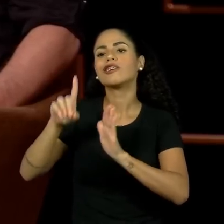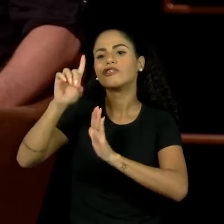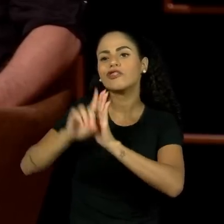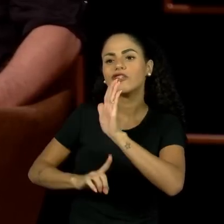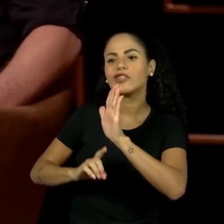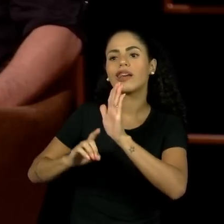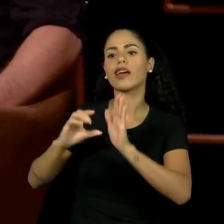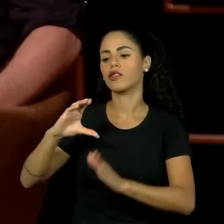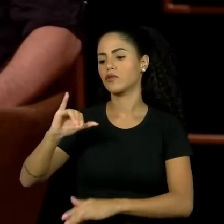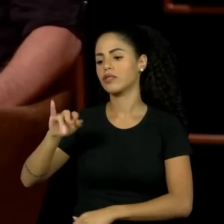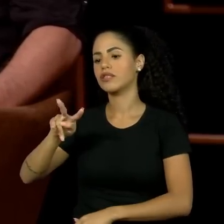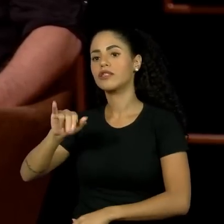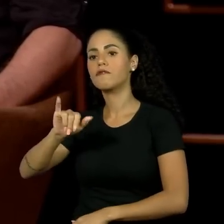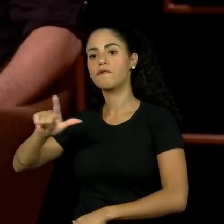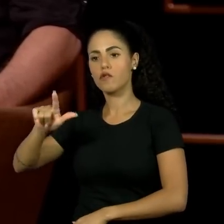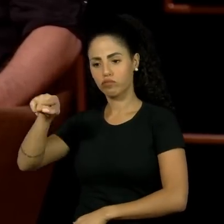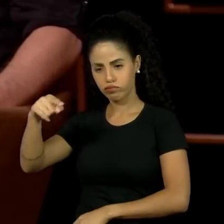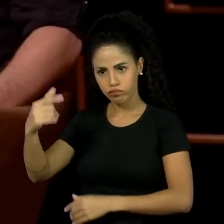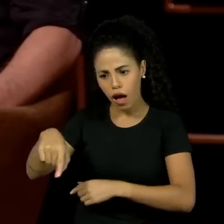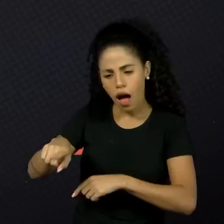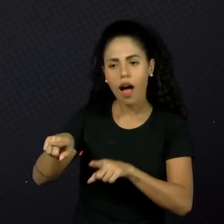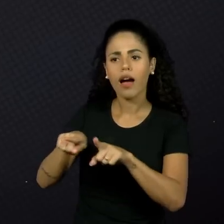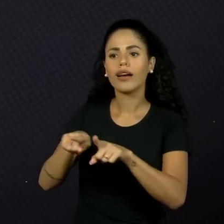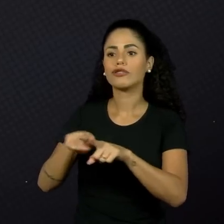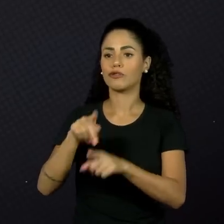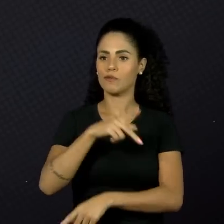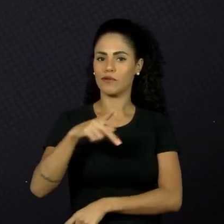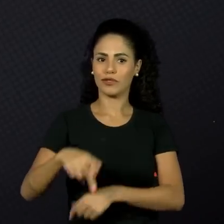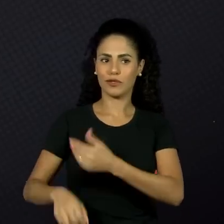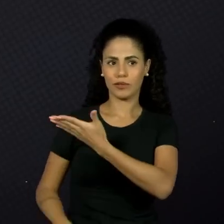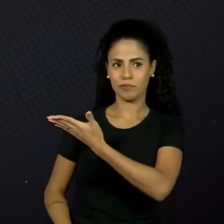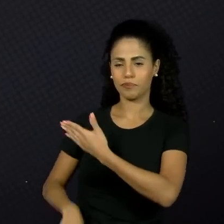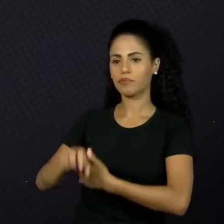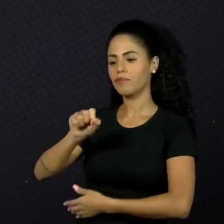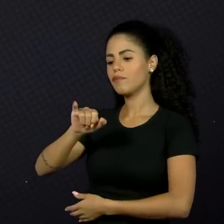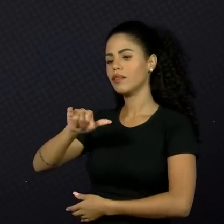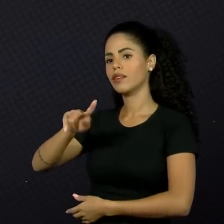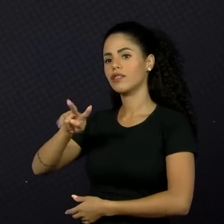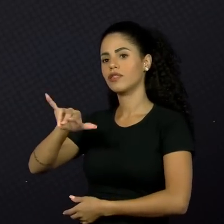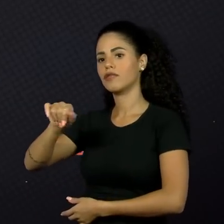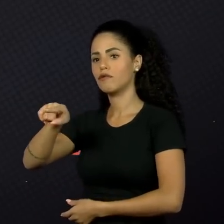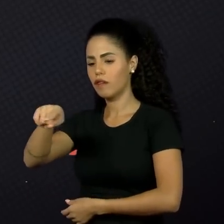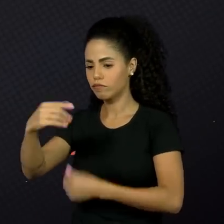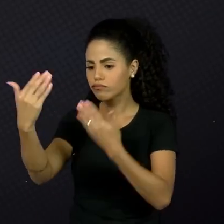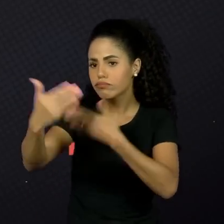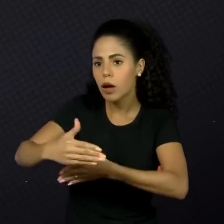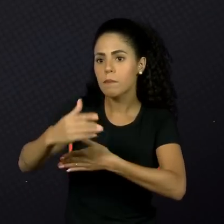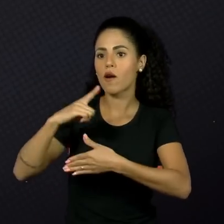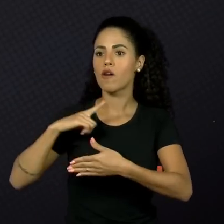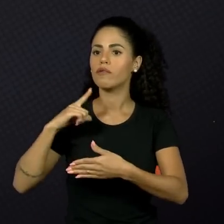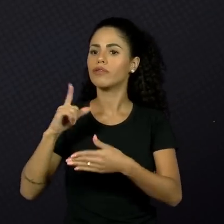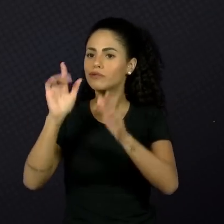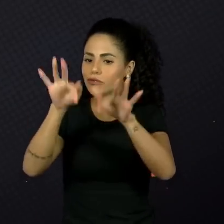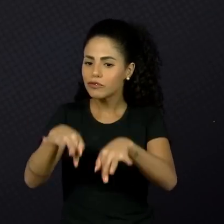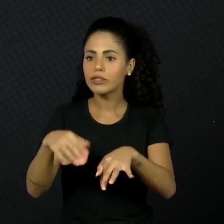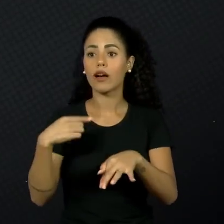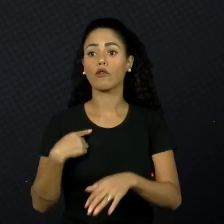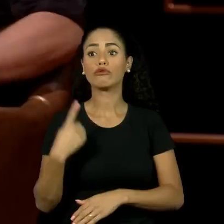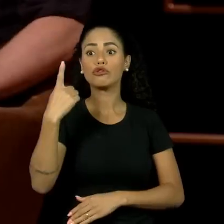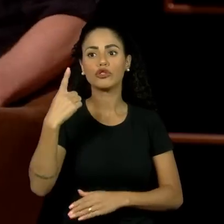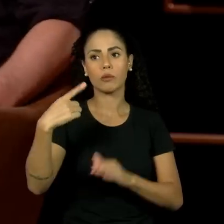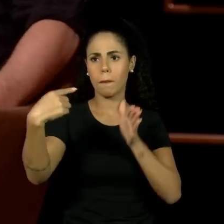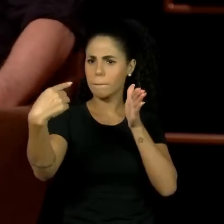professora maravilhosa, se chamava Silvia Pimentel. A prova final do ano era uma questão lá